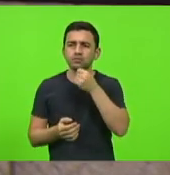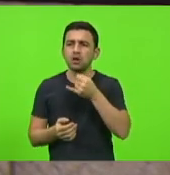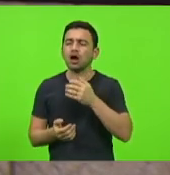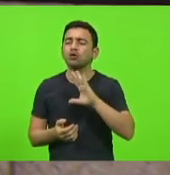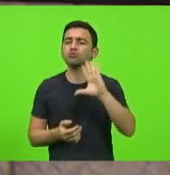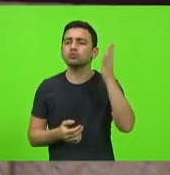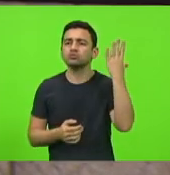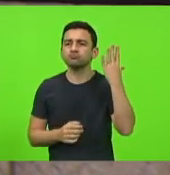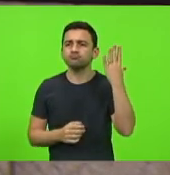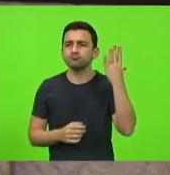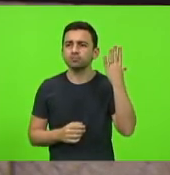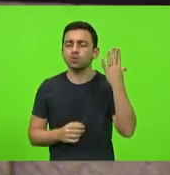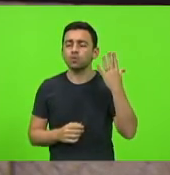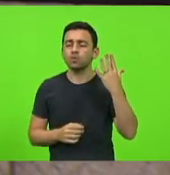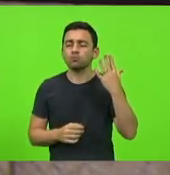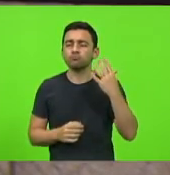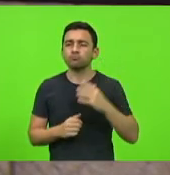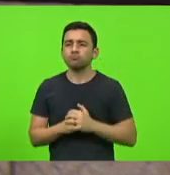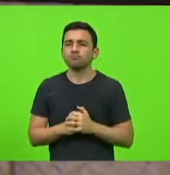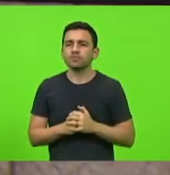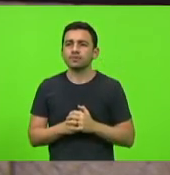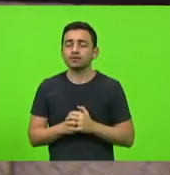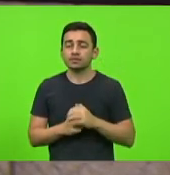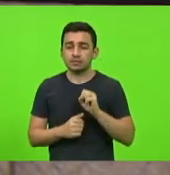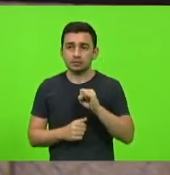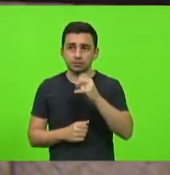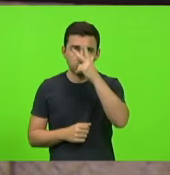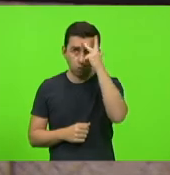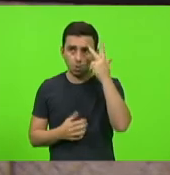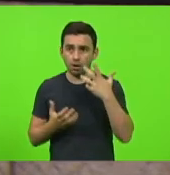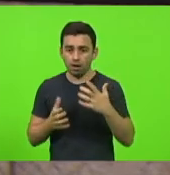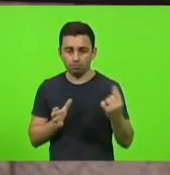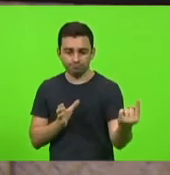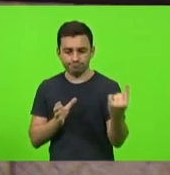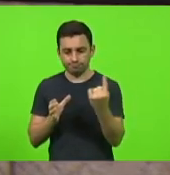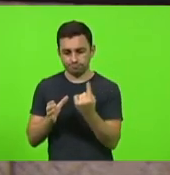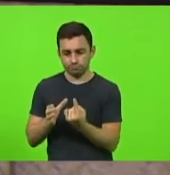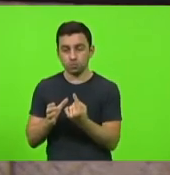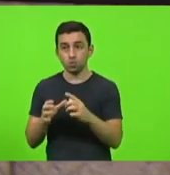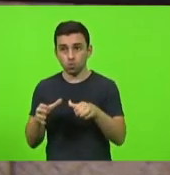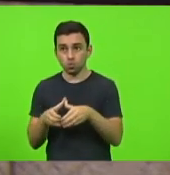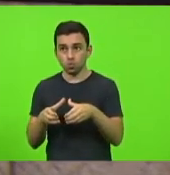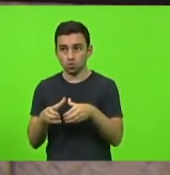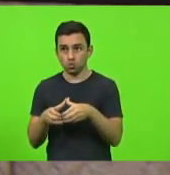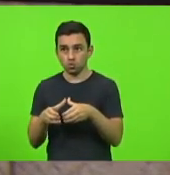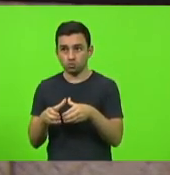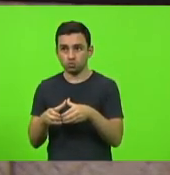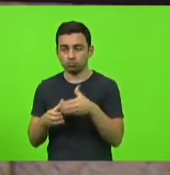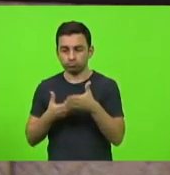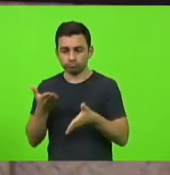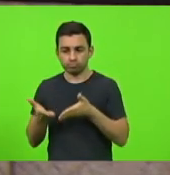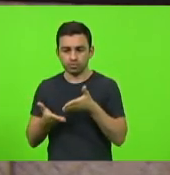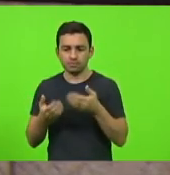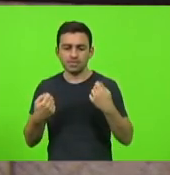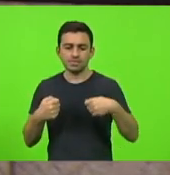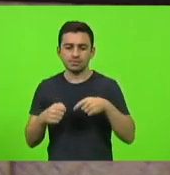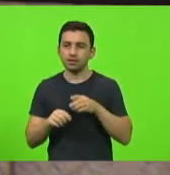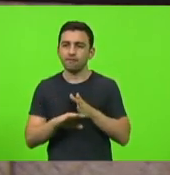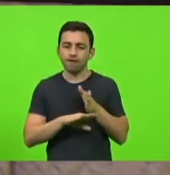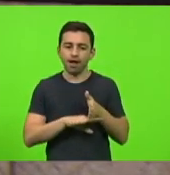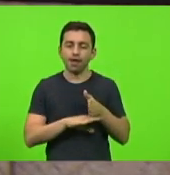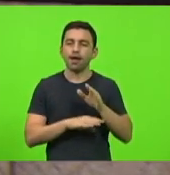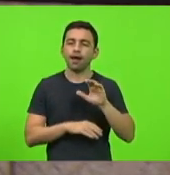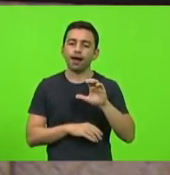política de que quem quer ser acolhido numa comunidade terapêutica terá que passar ou pelo CAPS ou